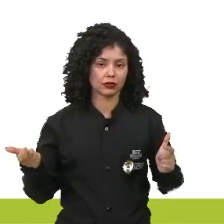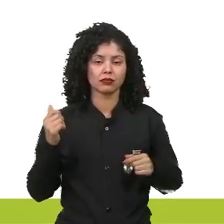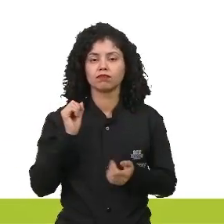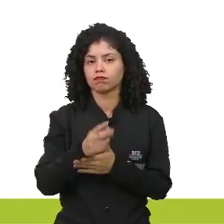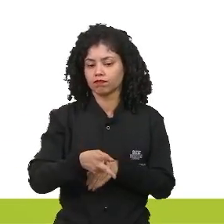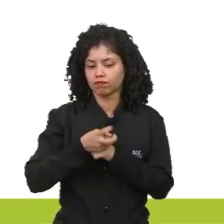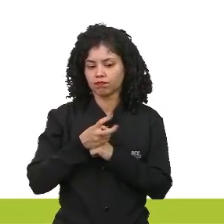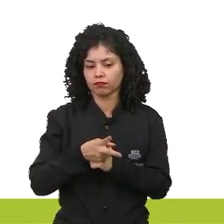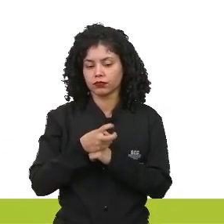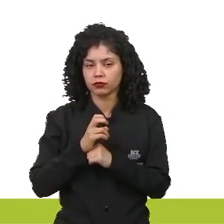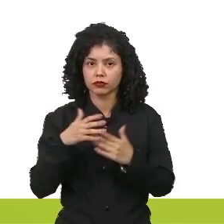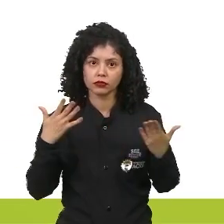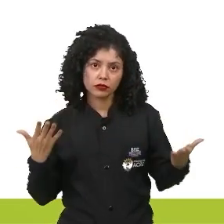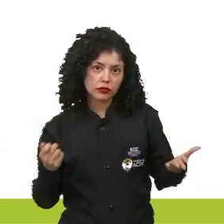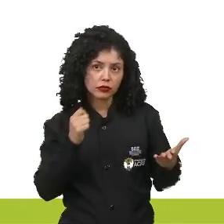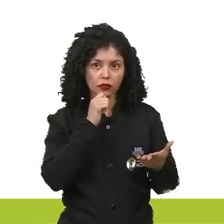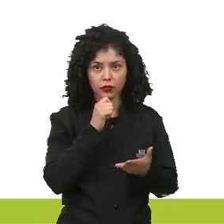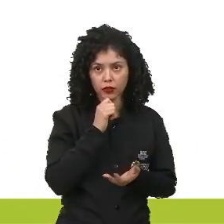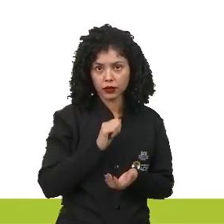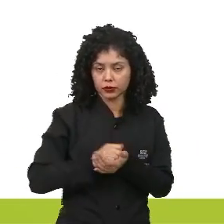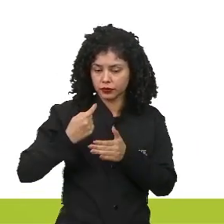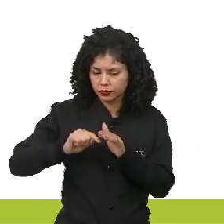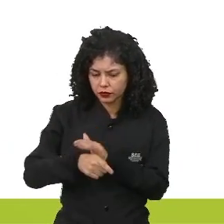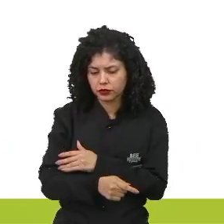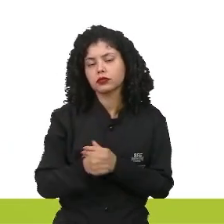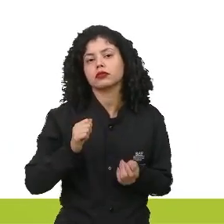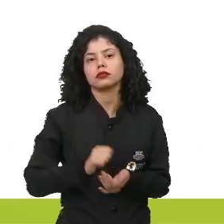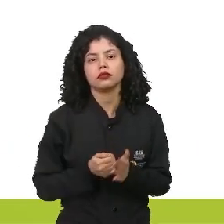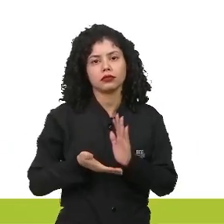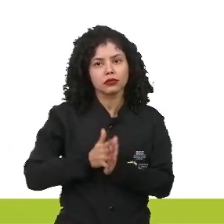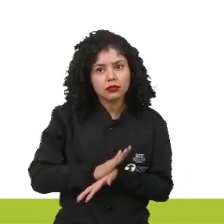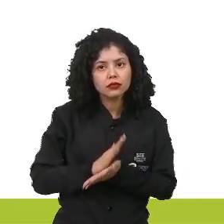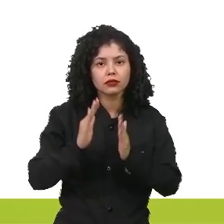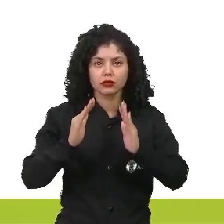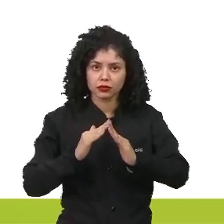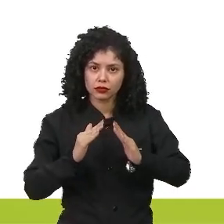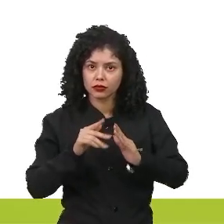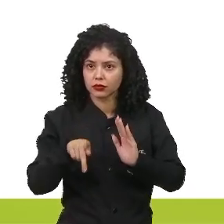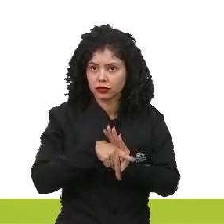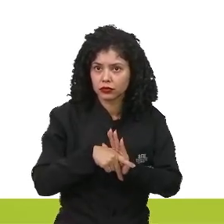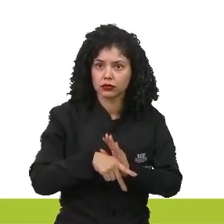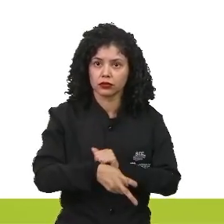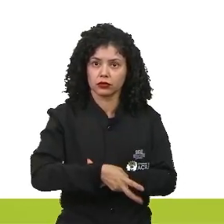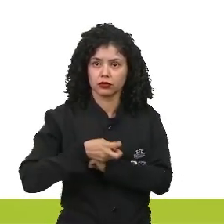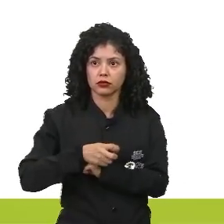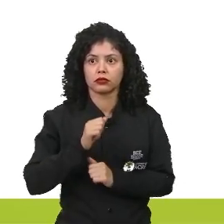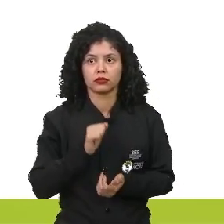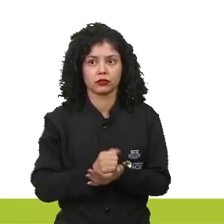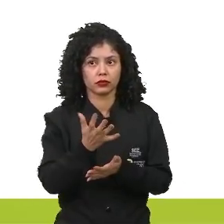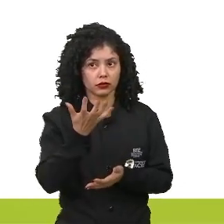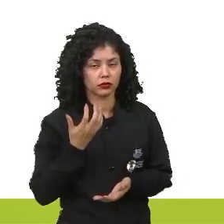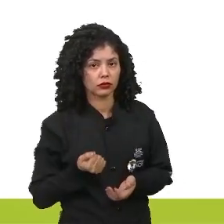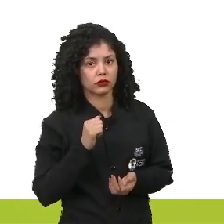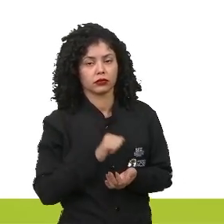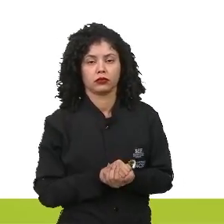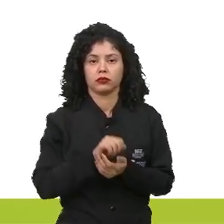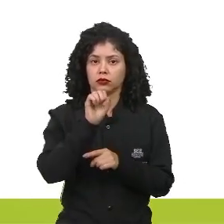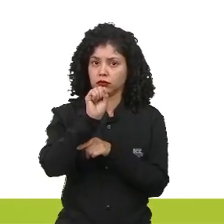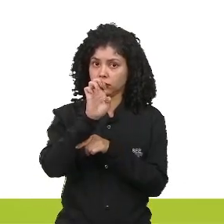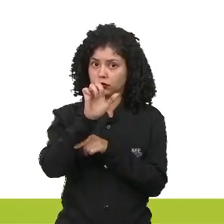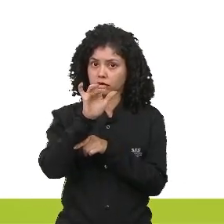foi extraído. Estes eram fundidos e taxados nas casas de fundição, onde recebiam um selo